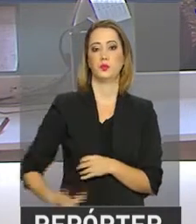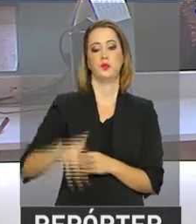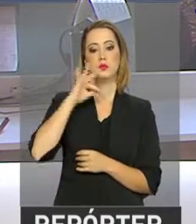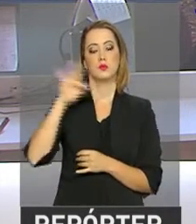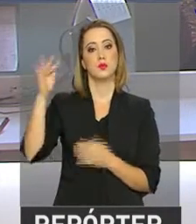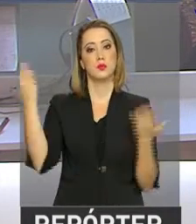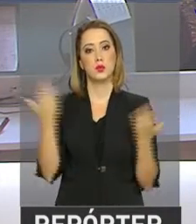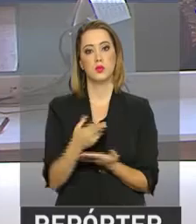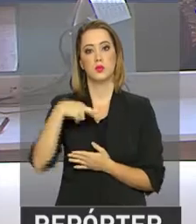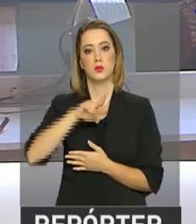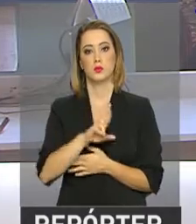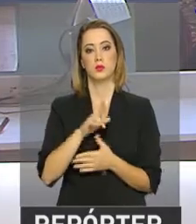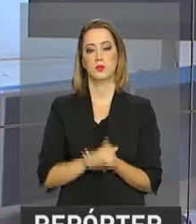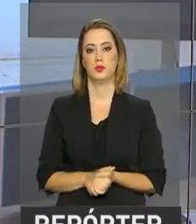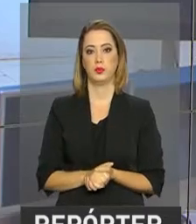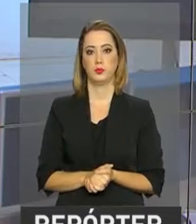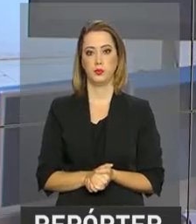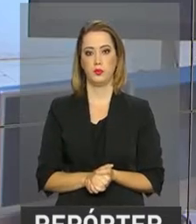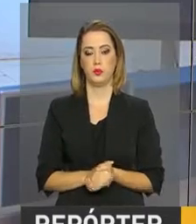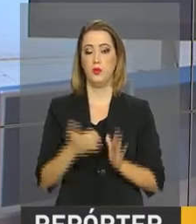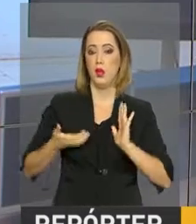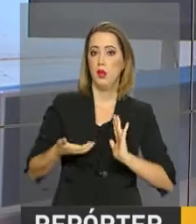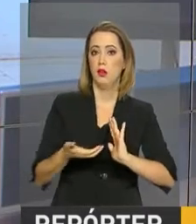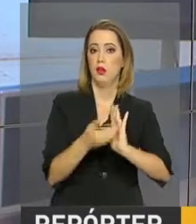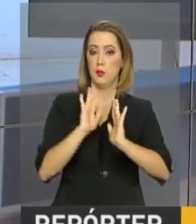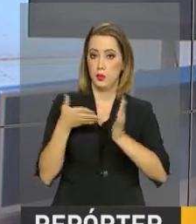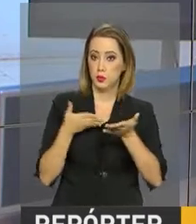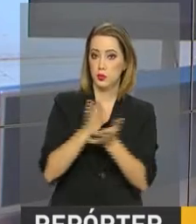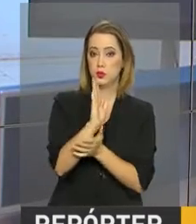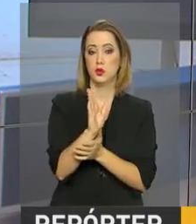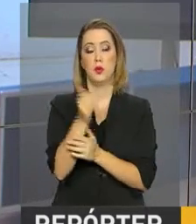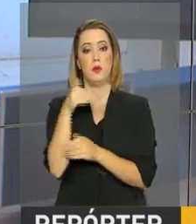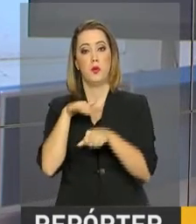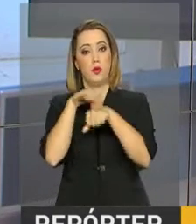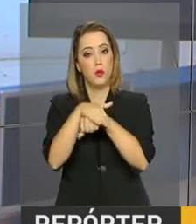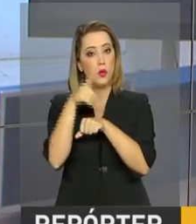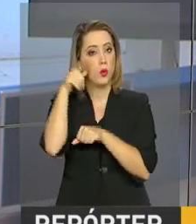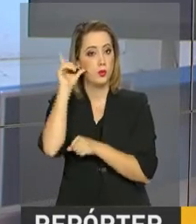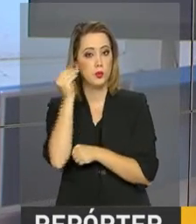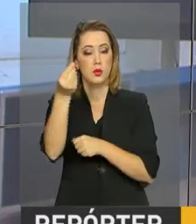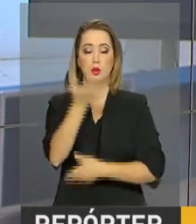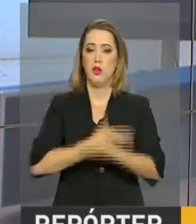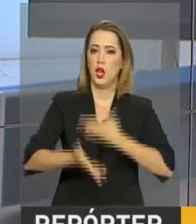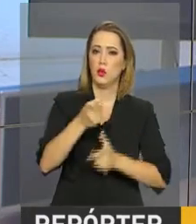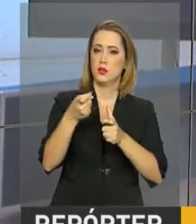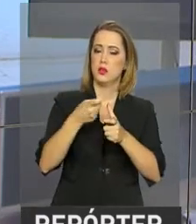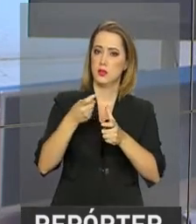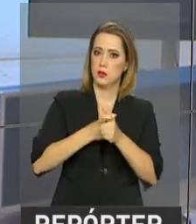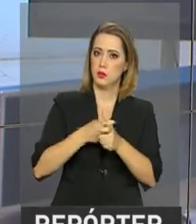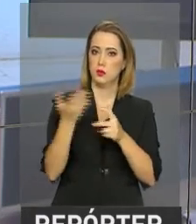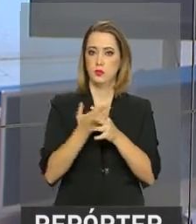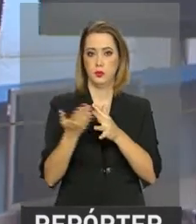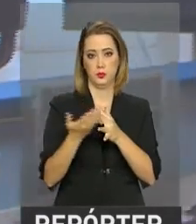aqui no repórter nbr a câmara dos deputados aprovou na noite de ontem a renegociação das dívidas dos estados com a união